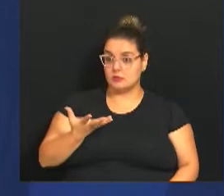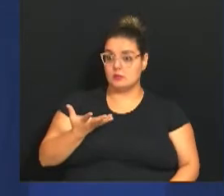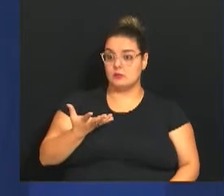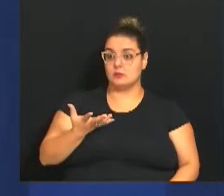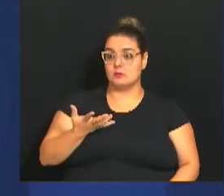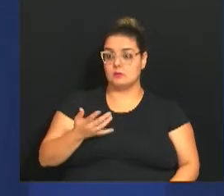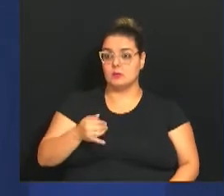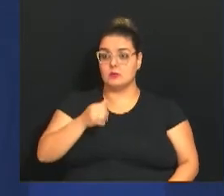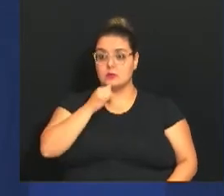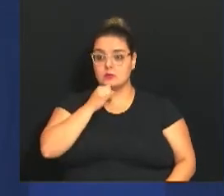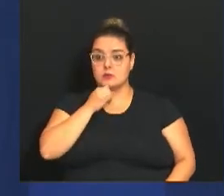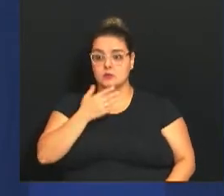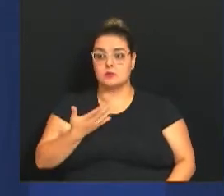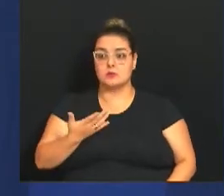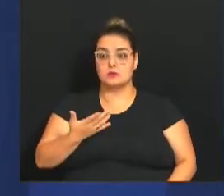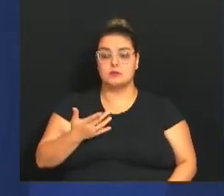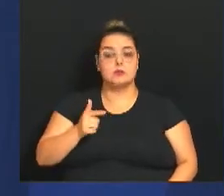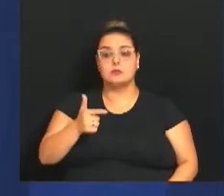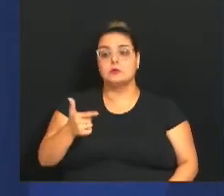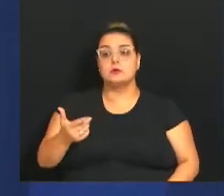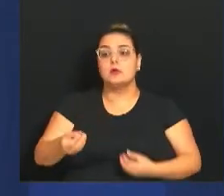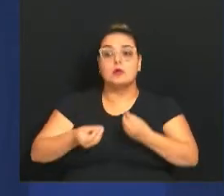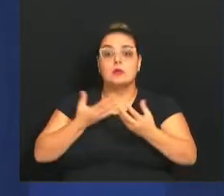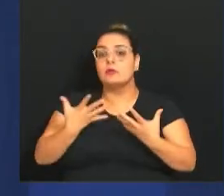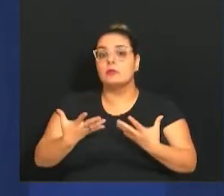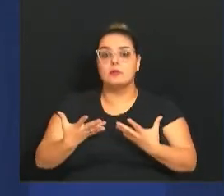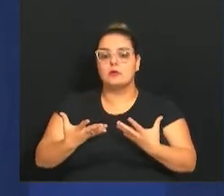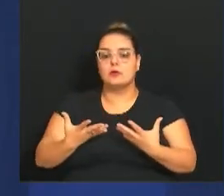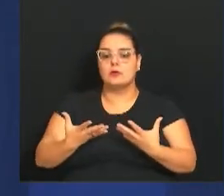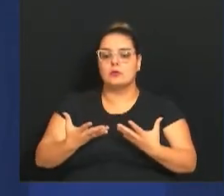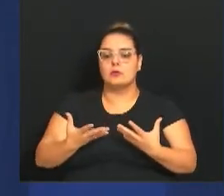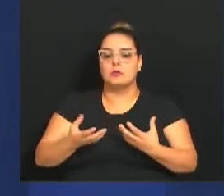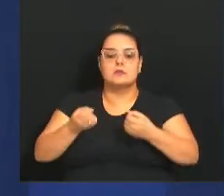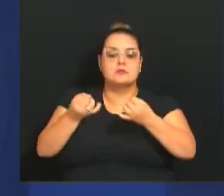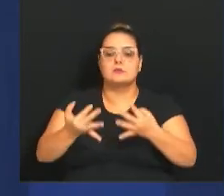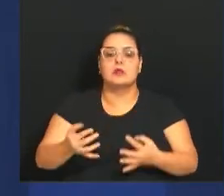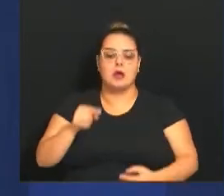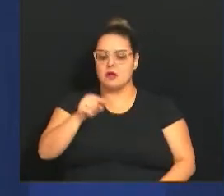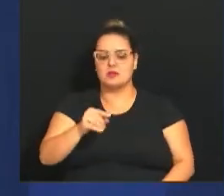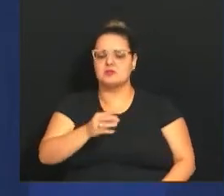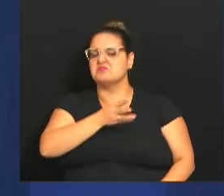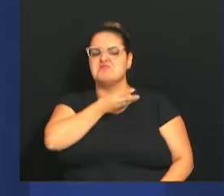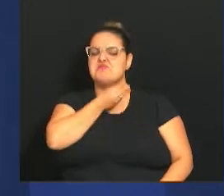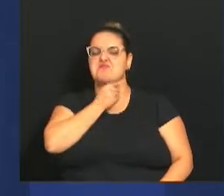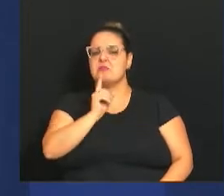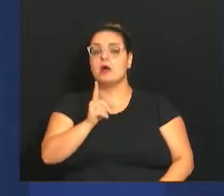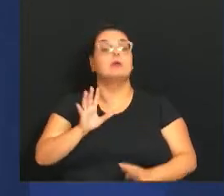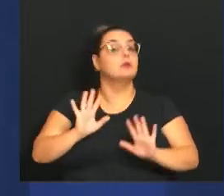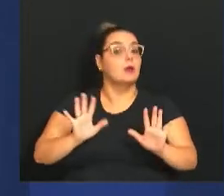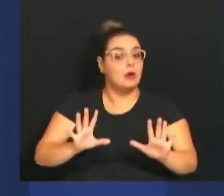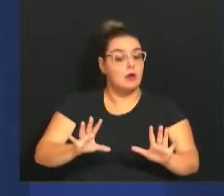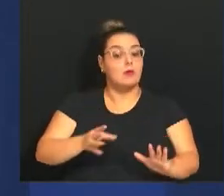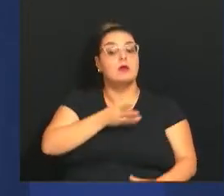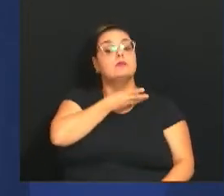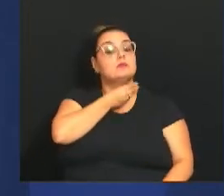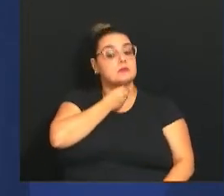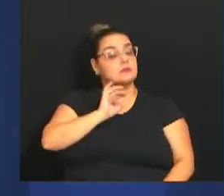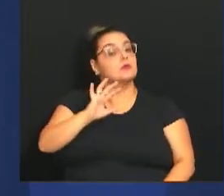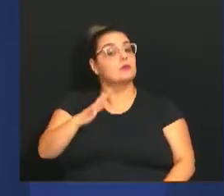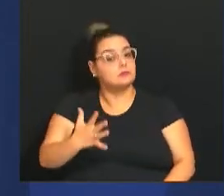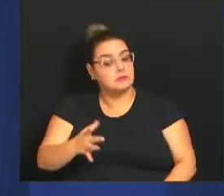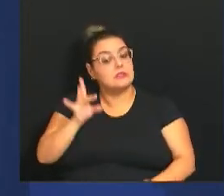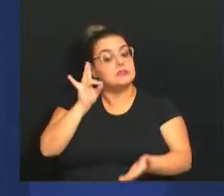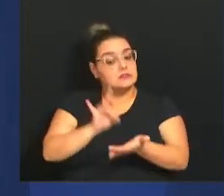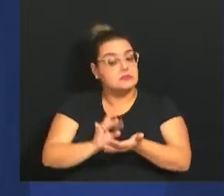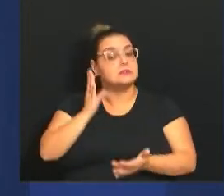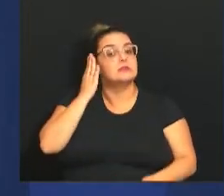gente não tem como falar que isso não foi assédio, né? Mas a gente sabe também que esses assédios acontecem muitas vezes